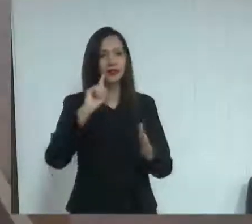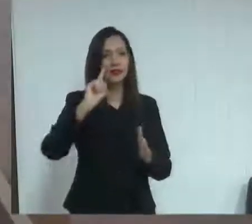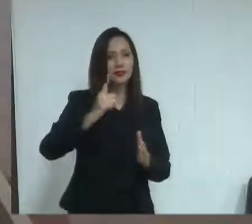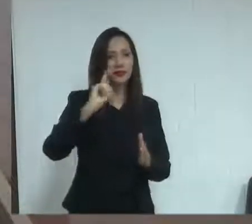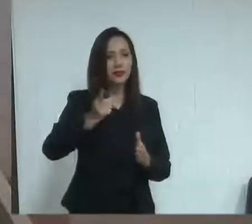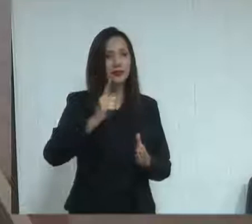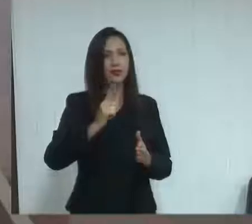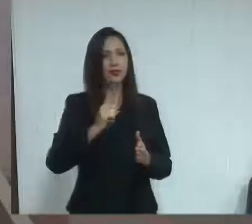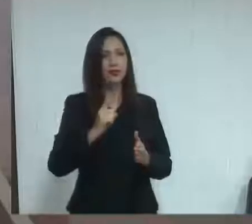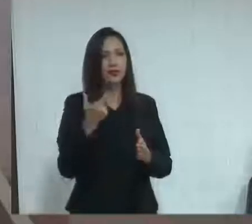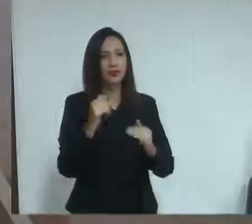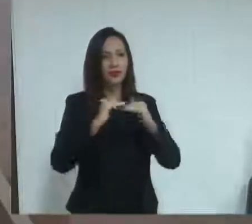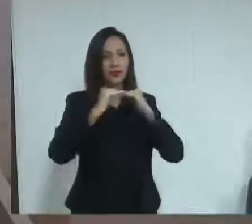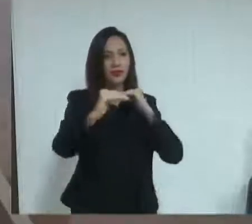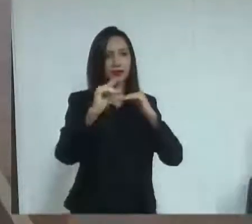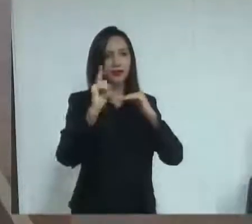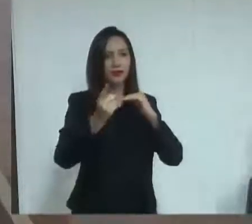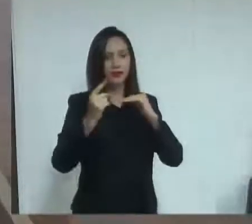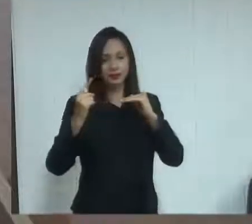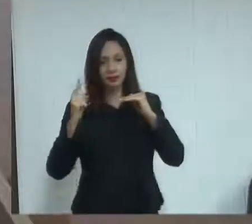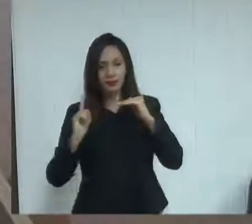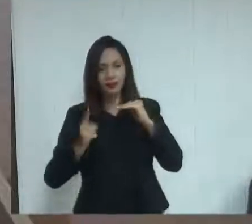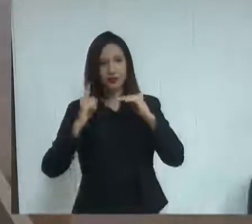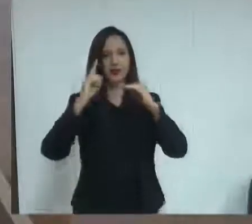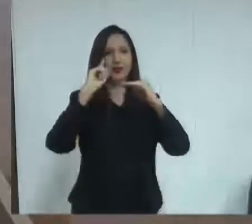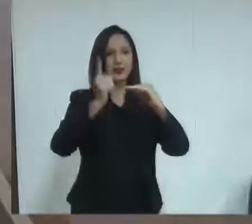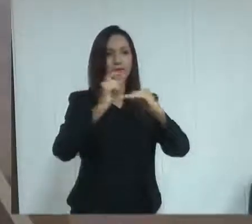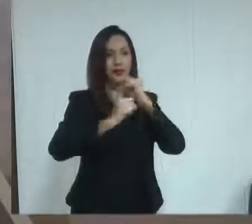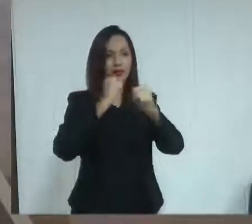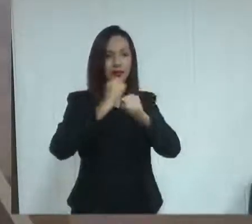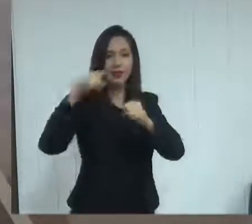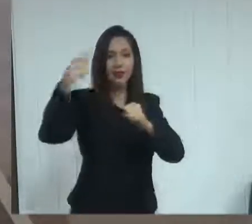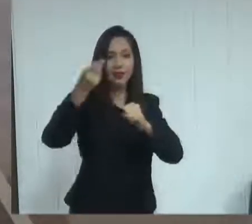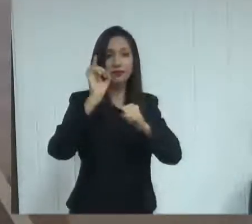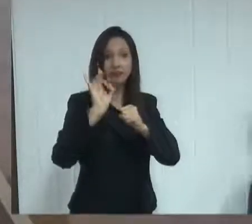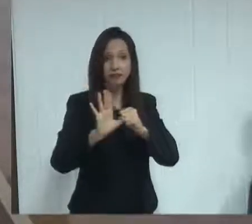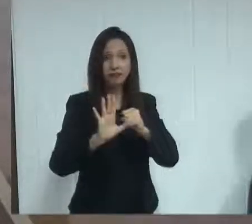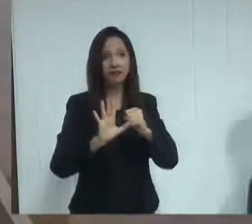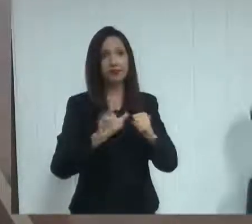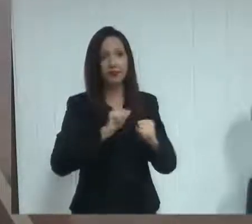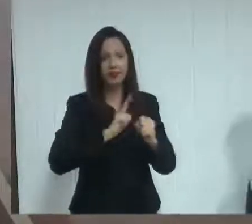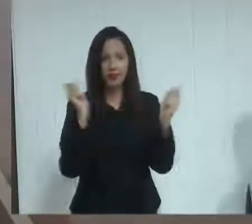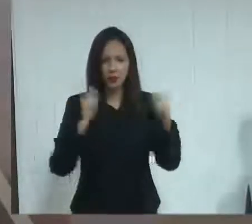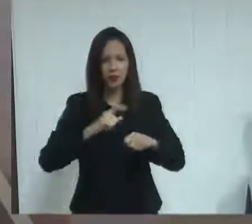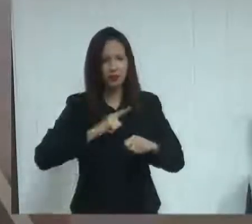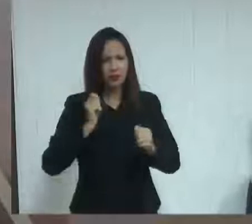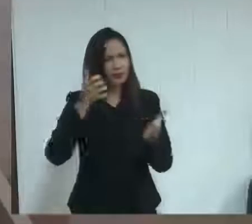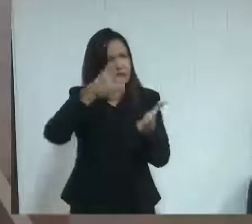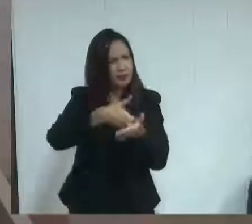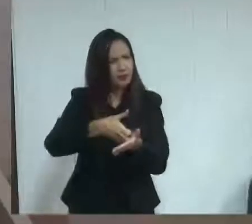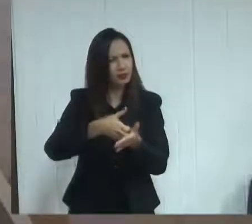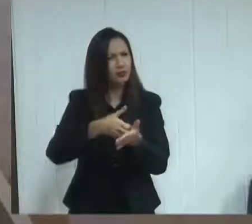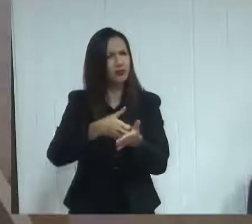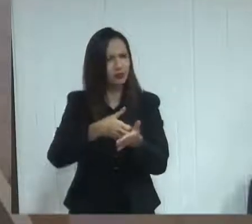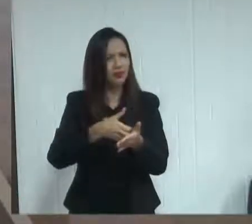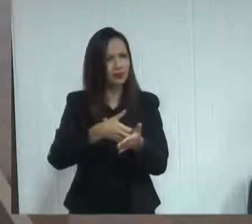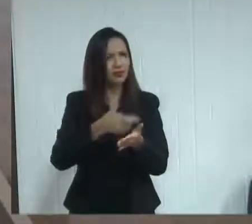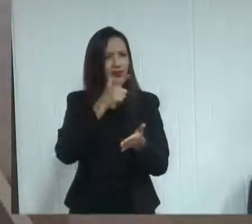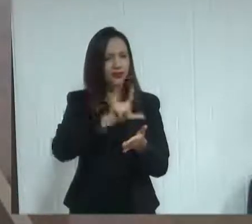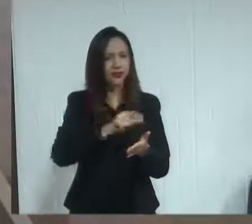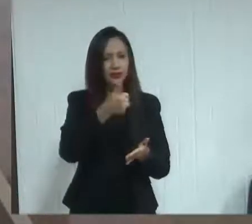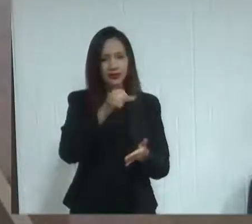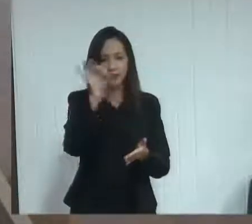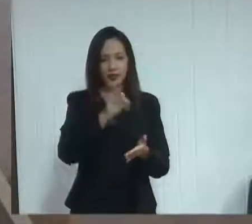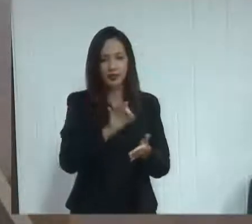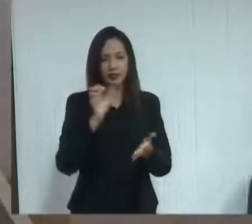também imposto. Não tem aumento de imposto, vai ser 1.000. Só que eu posso pagar à vista, vou, né, ter um desconto de 10%,